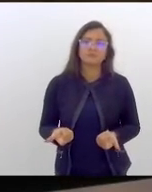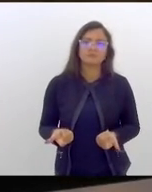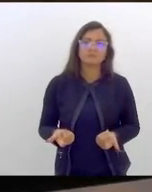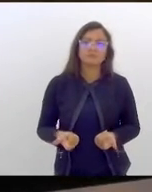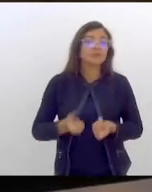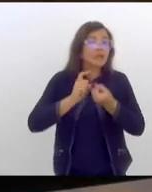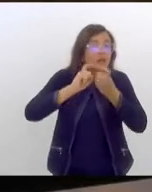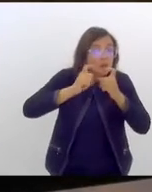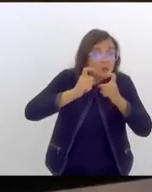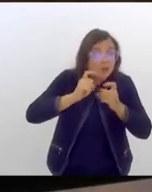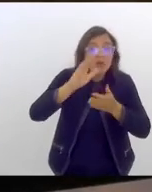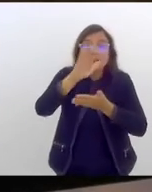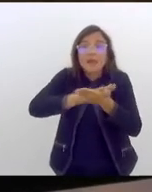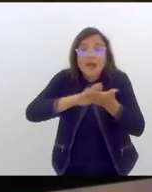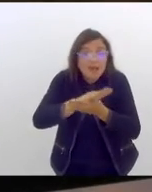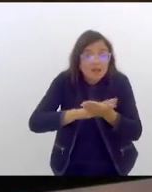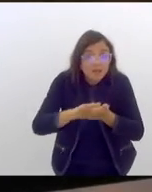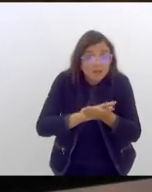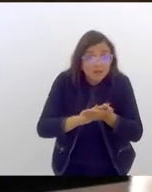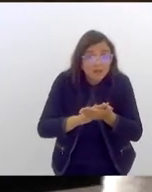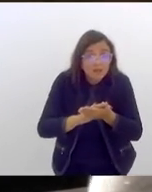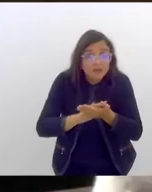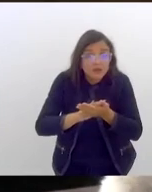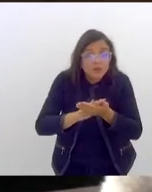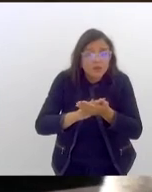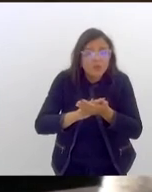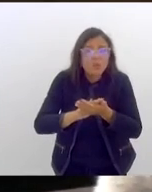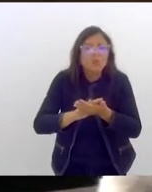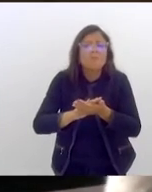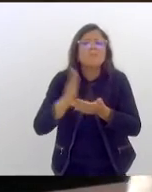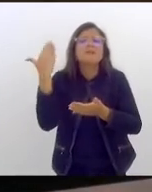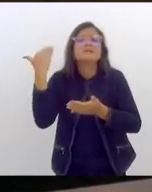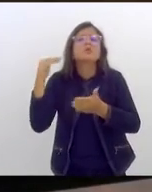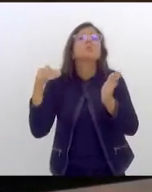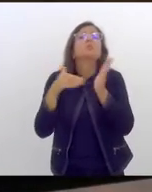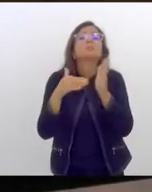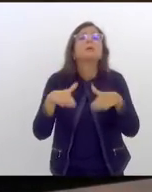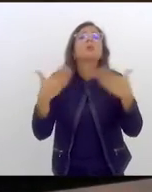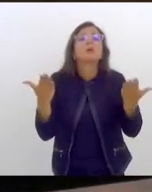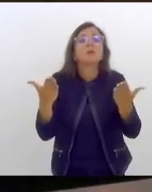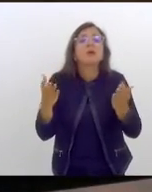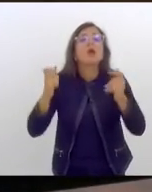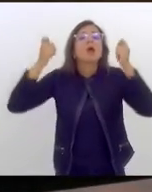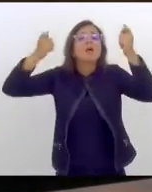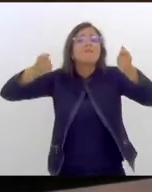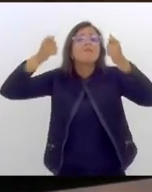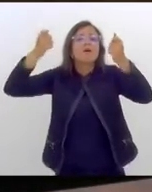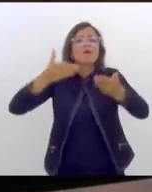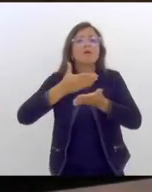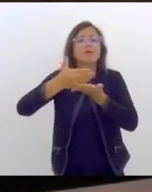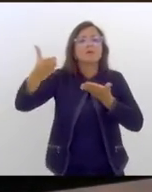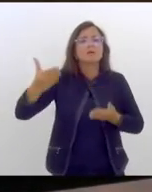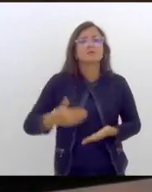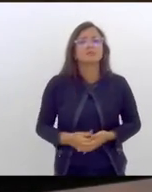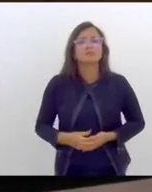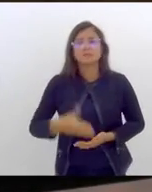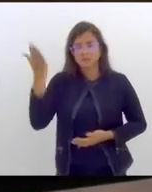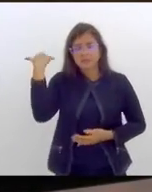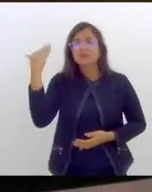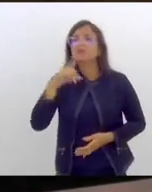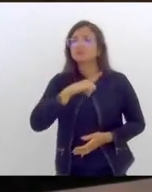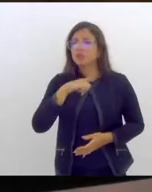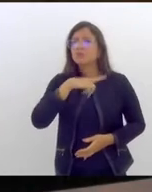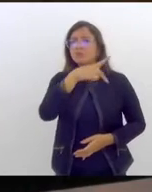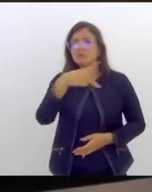desde que começou a campanha Pois é na época tinha Presidente